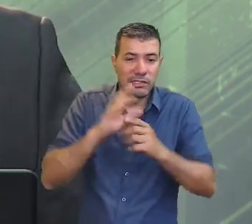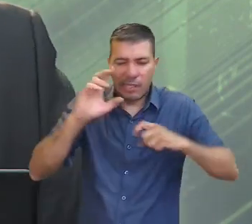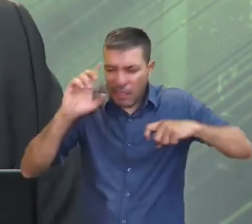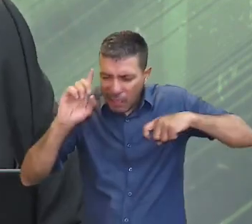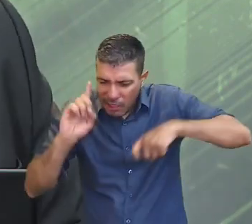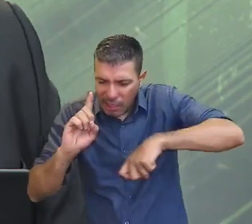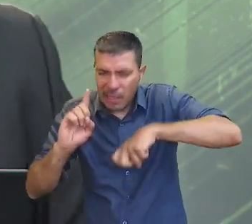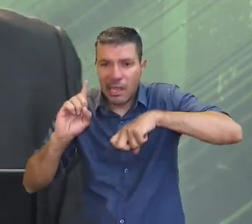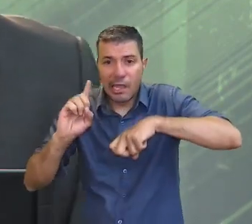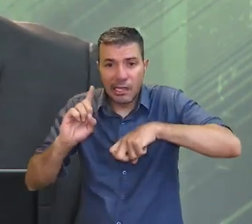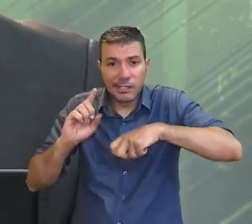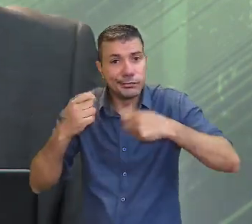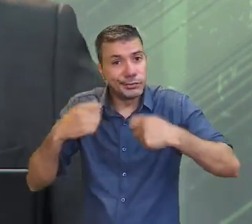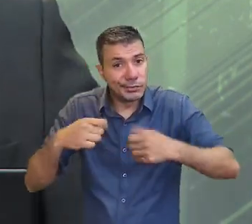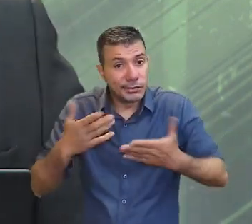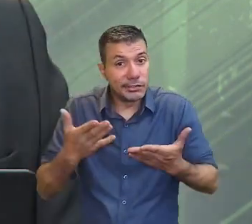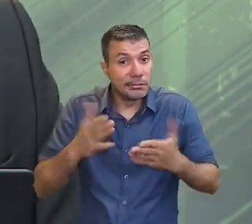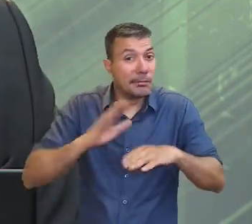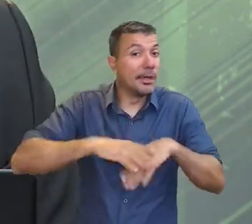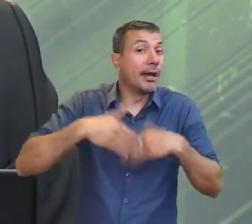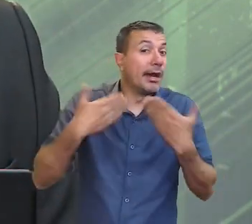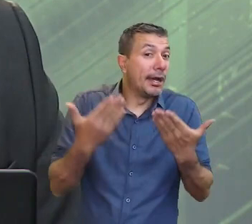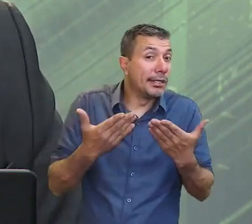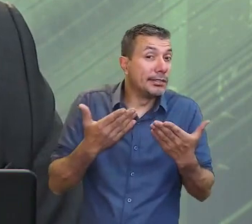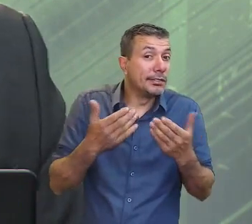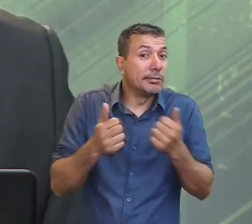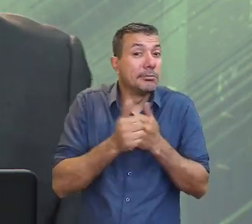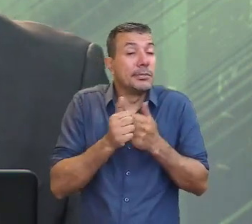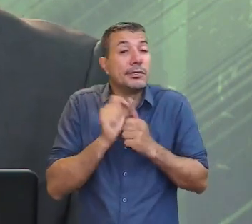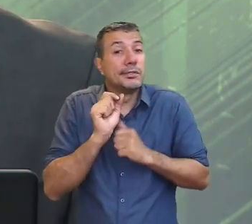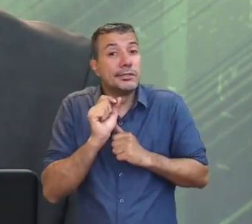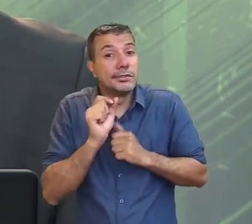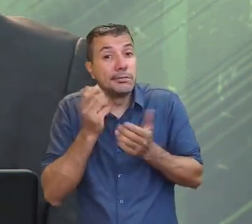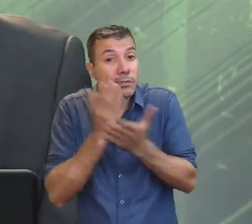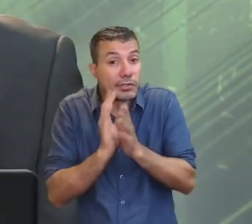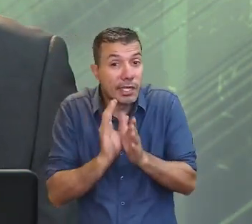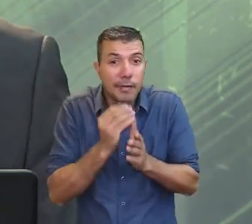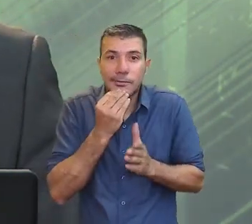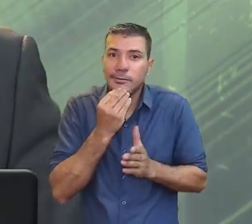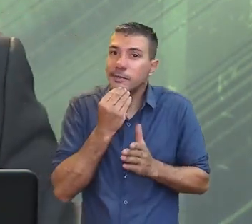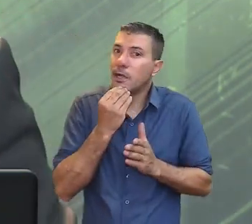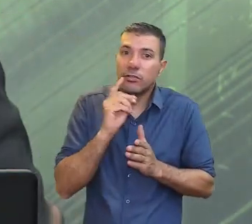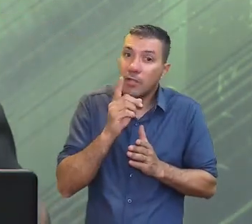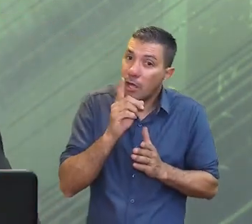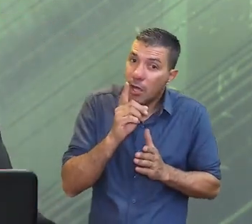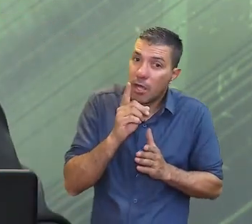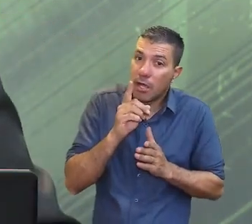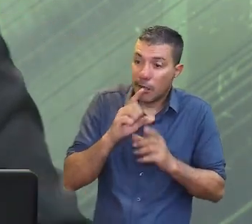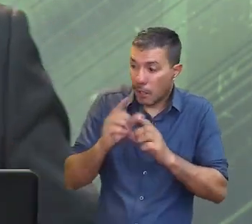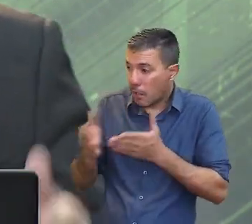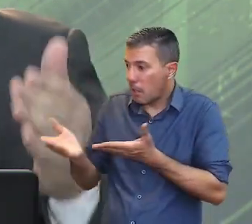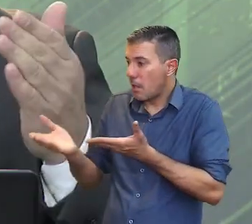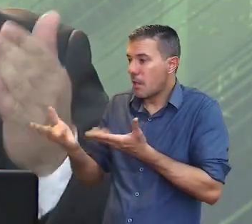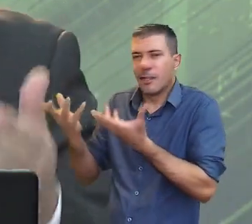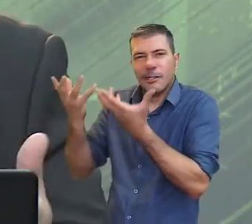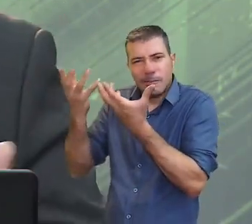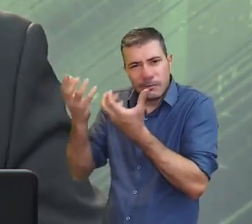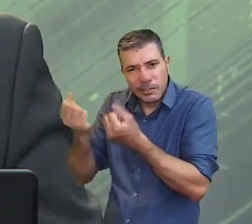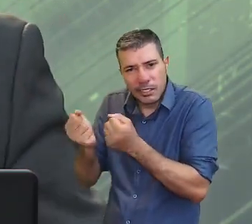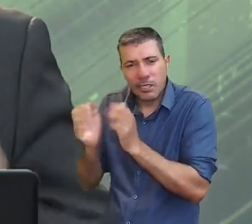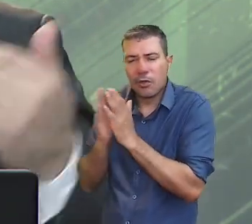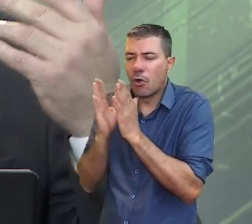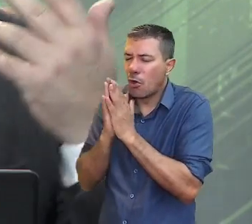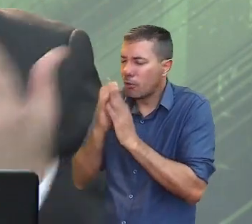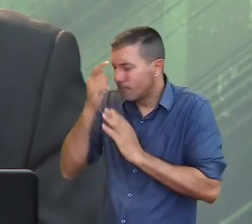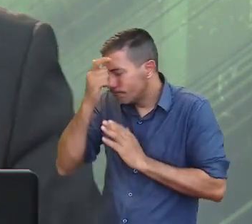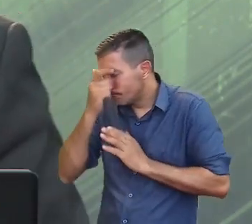ajoelhe nesse momento se for preciso, mas não perca a oportunidade de entregar a sua vida a Cristo. Clique nesse link e diga, eu quero que orem por